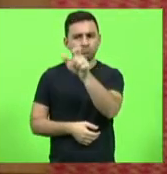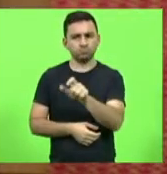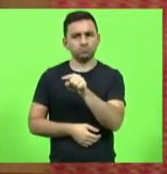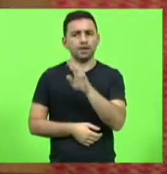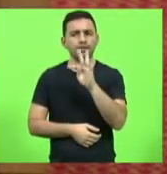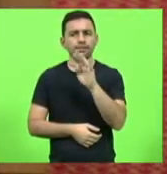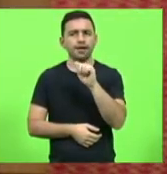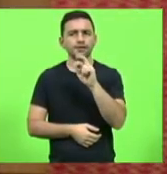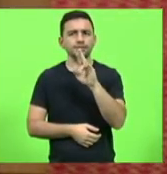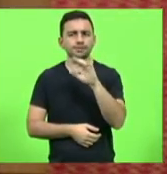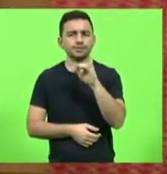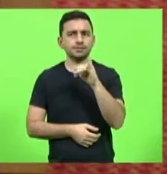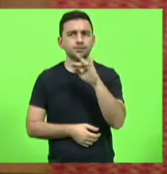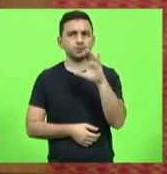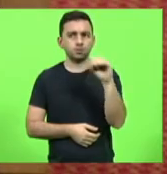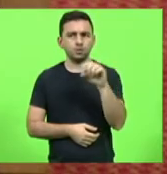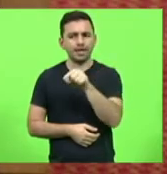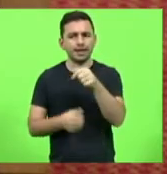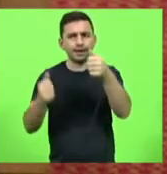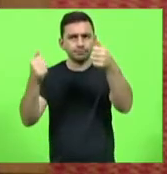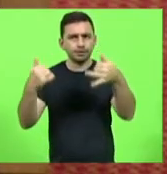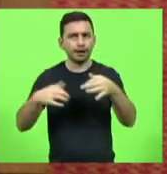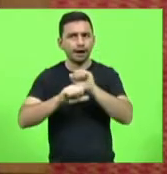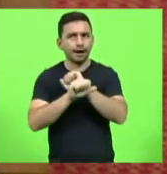clareza na explanação,